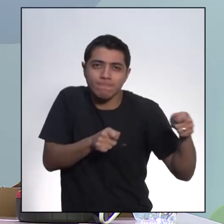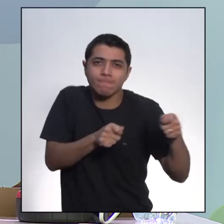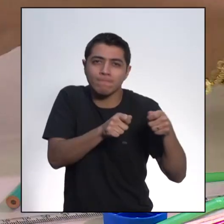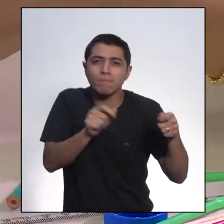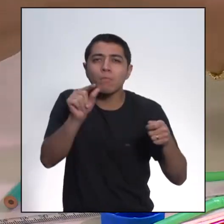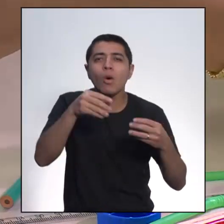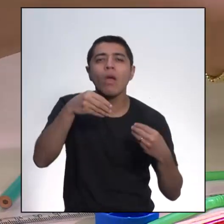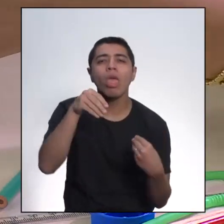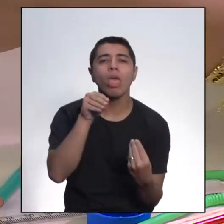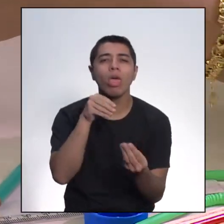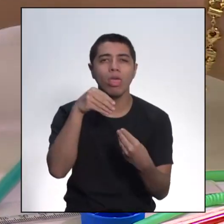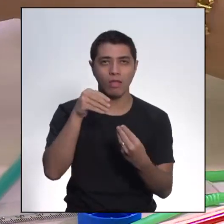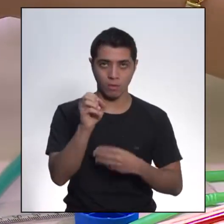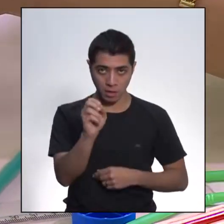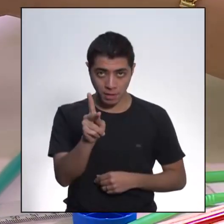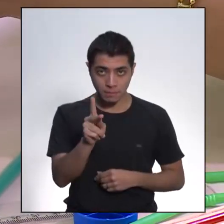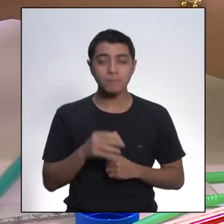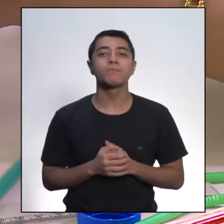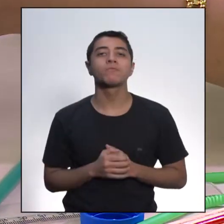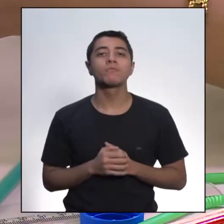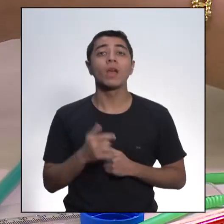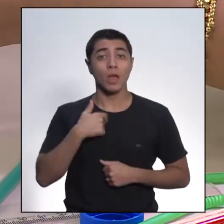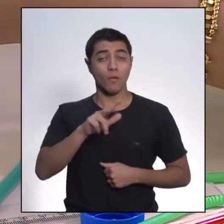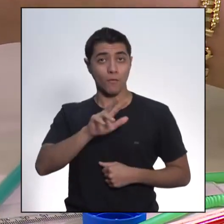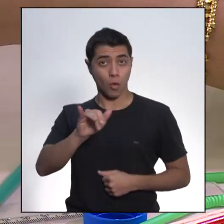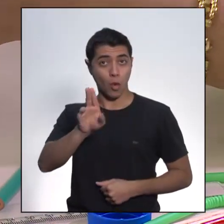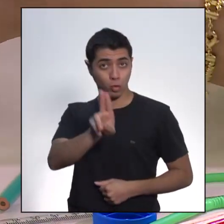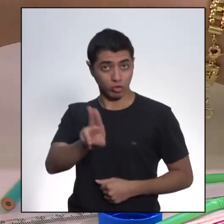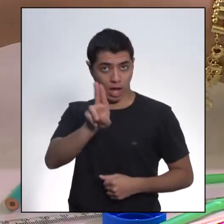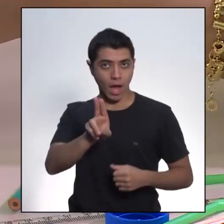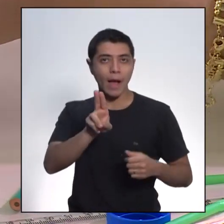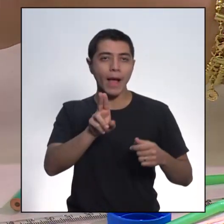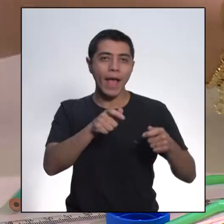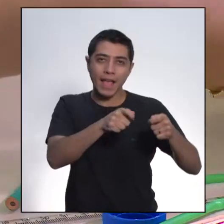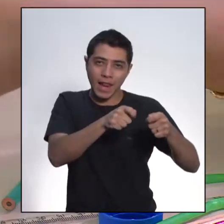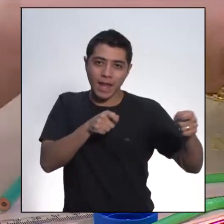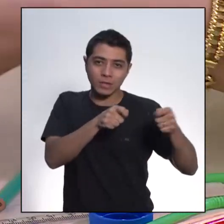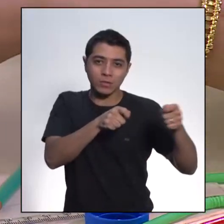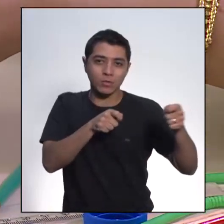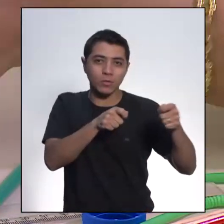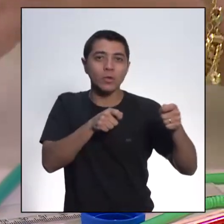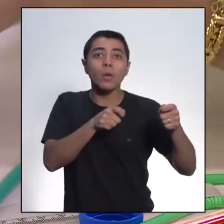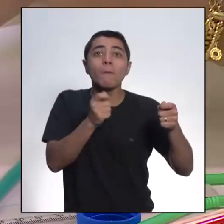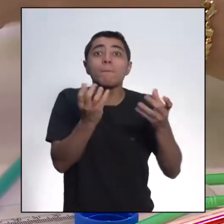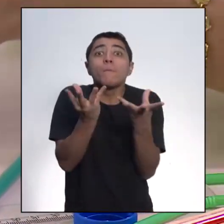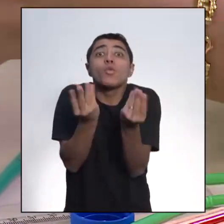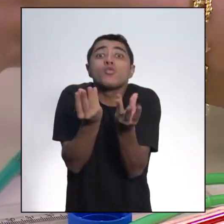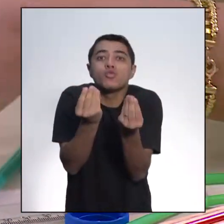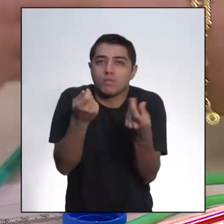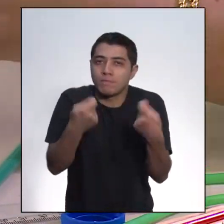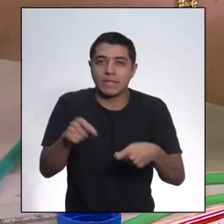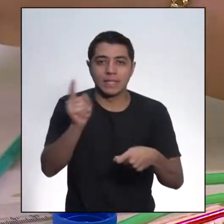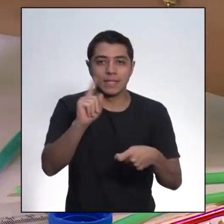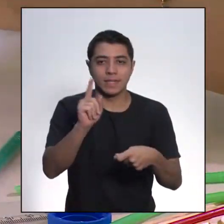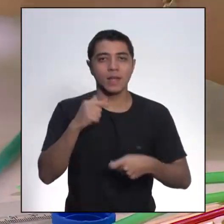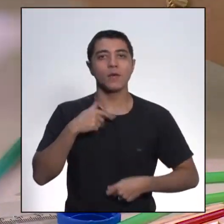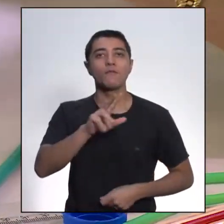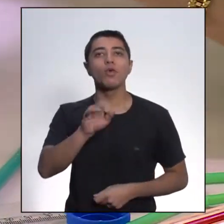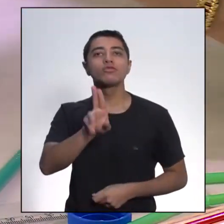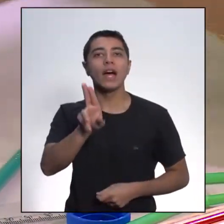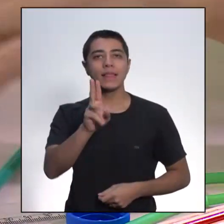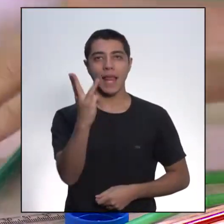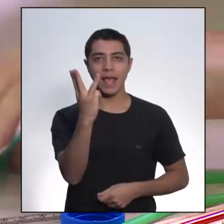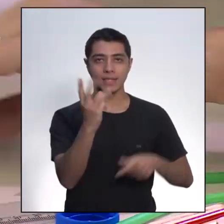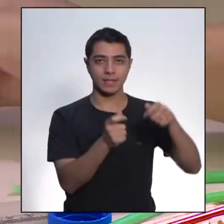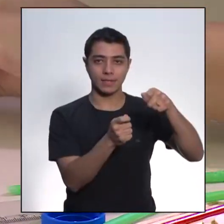Não precisa de muitos, né? Eu vou usar aqui 3 elásticos, né? Eu sempre pego um a mais, porque ele pode arrebentar, isso faz